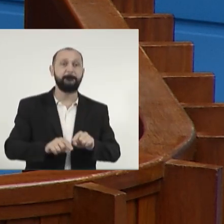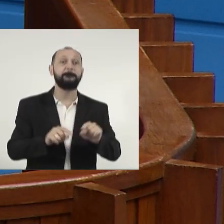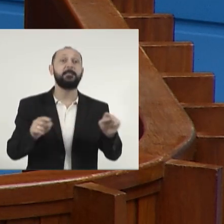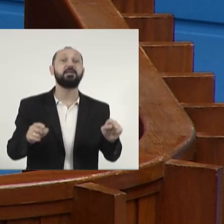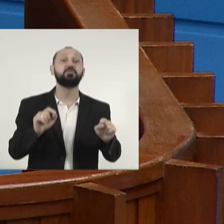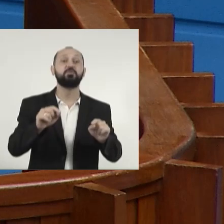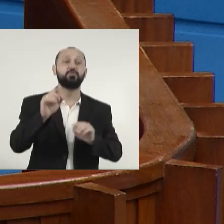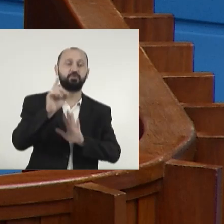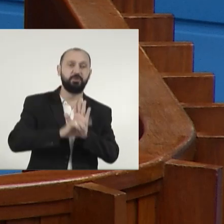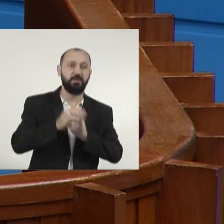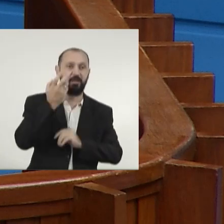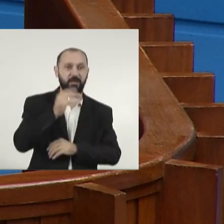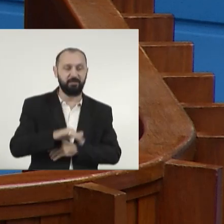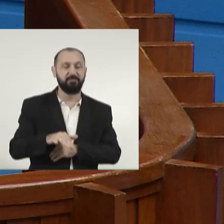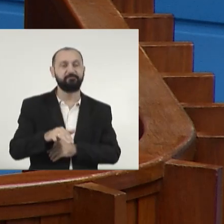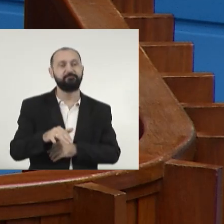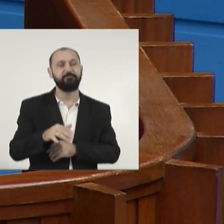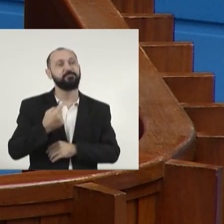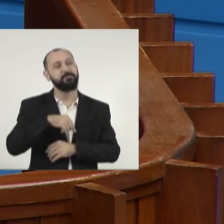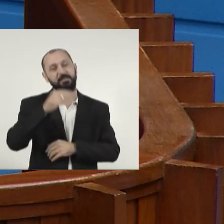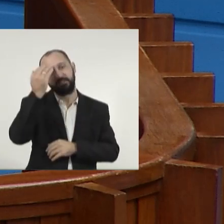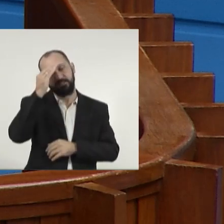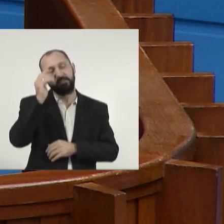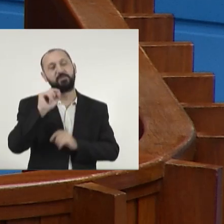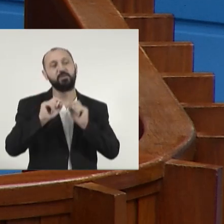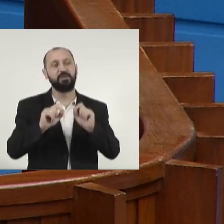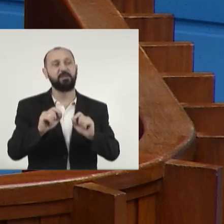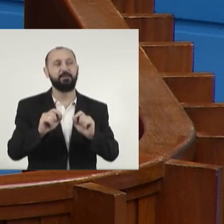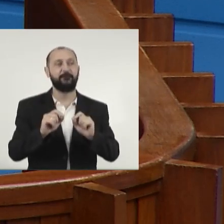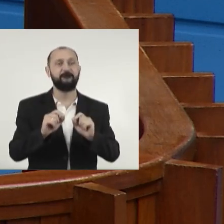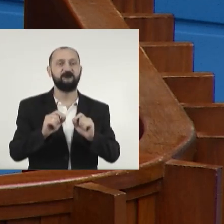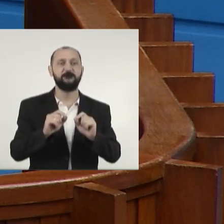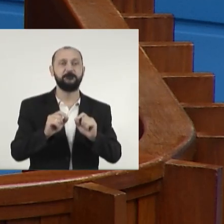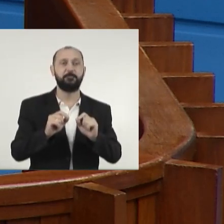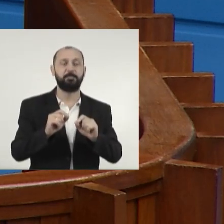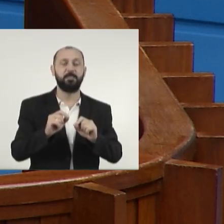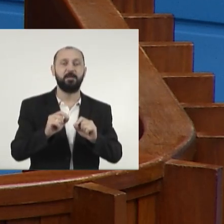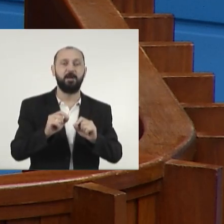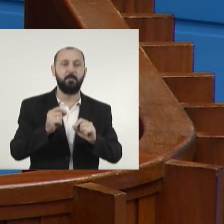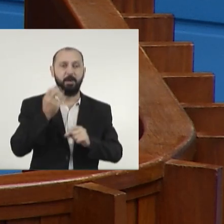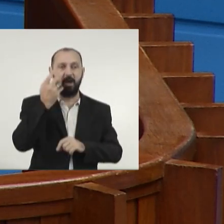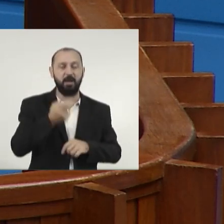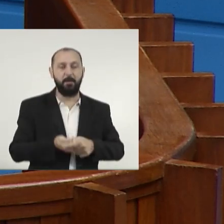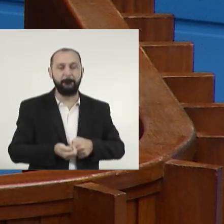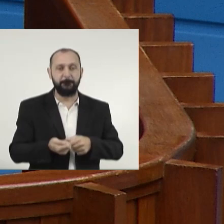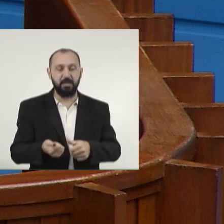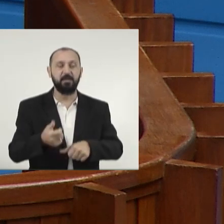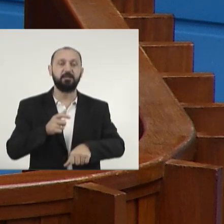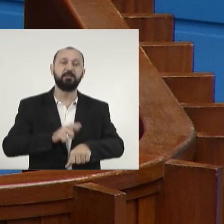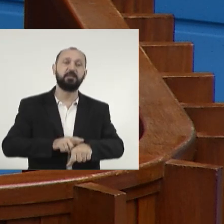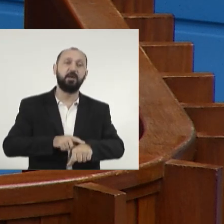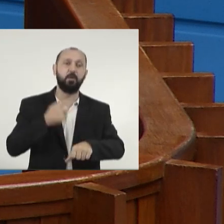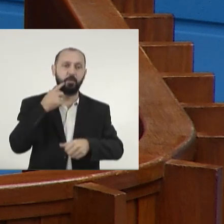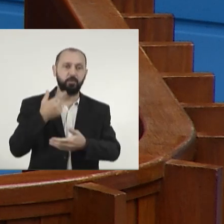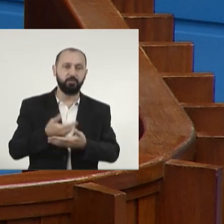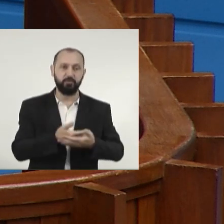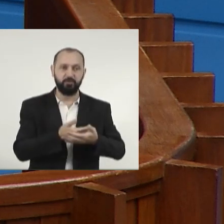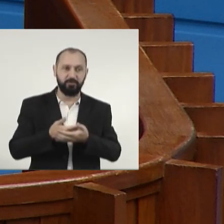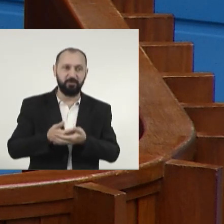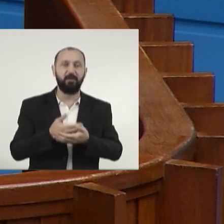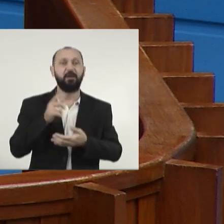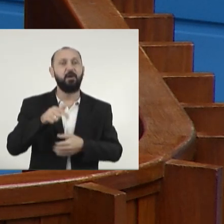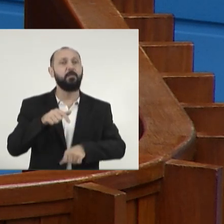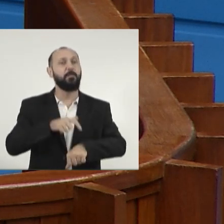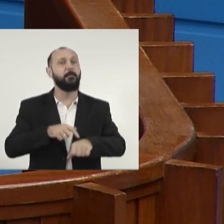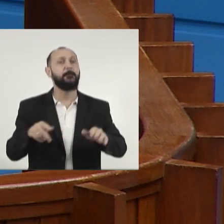também o direito da criança. E a gente entende que a entrega legal de uma criança, quando uma gestante entrega, esse é